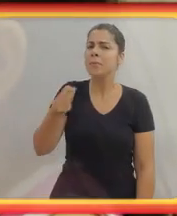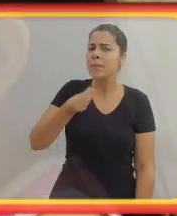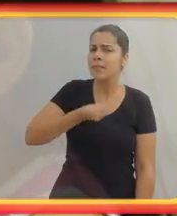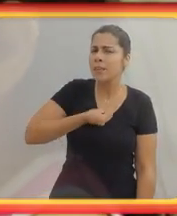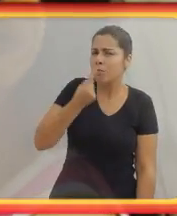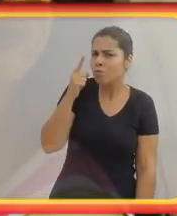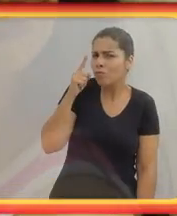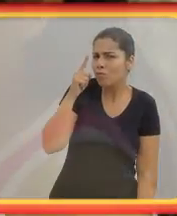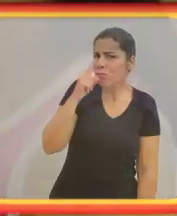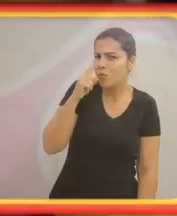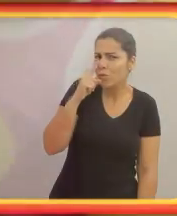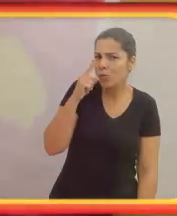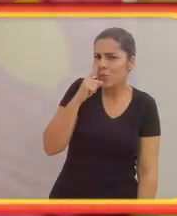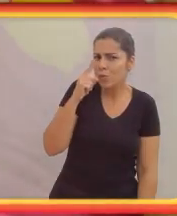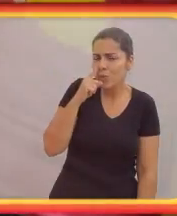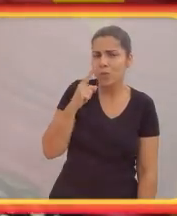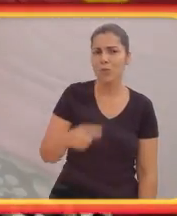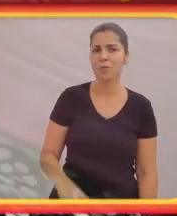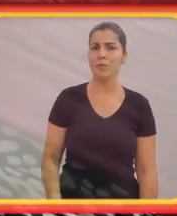Me dá um biscoito.